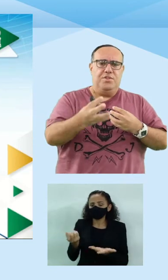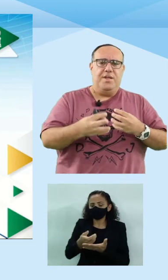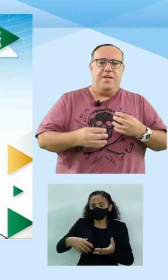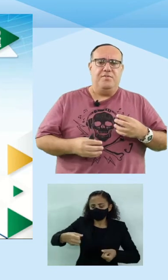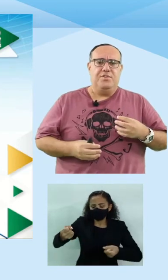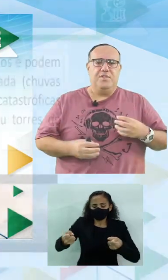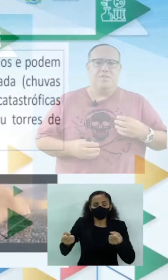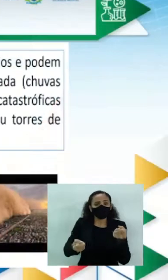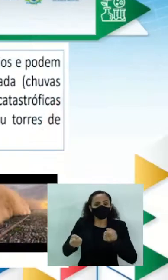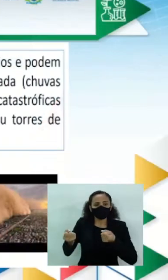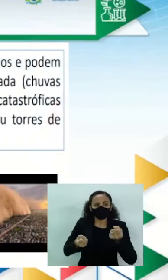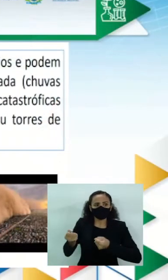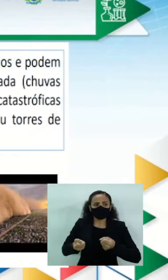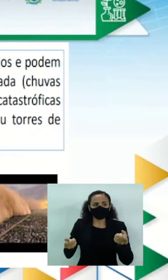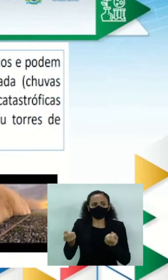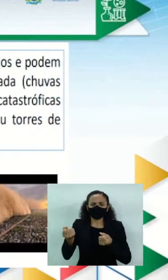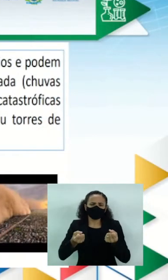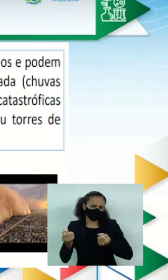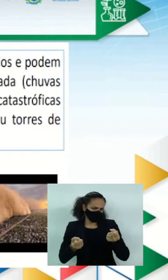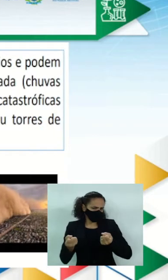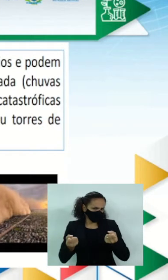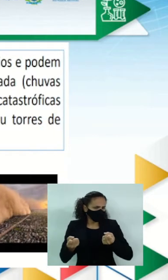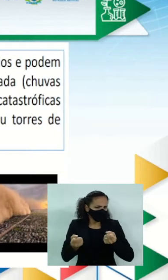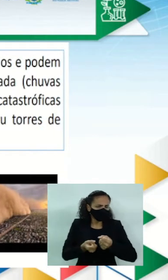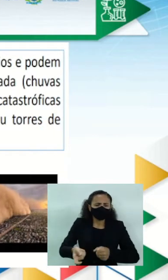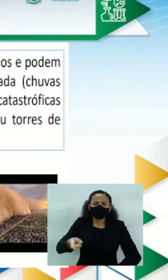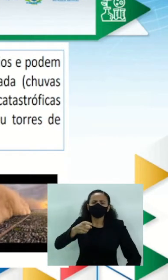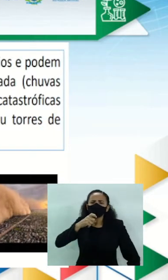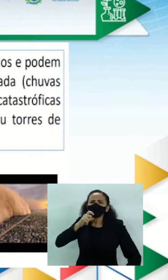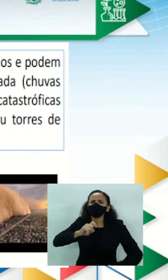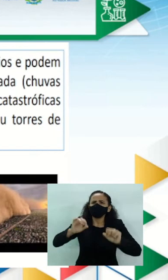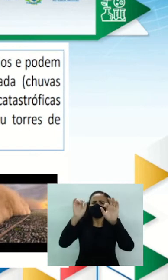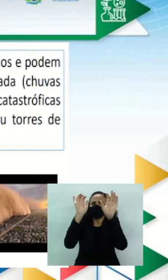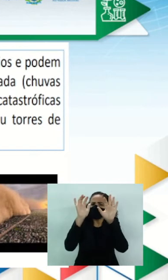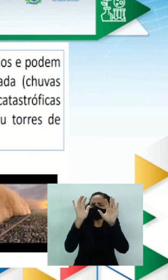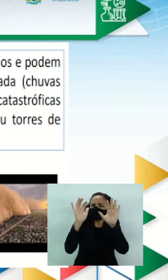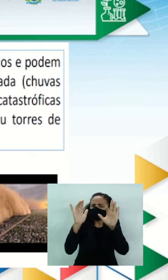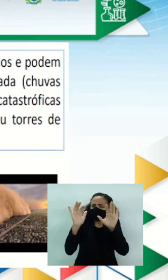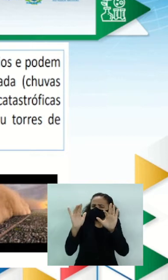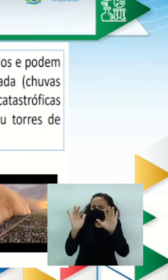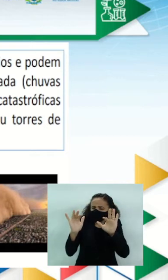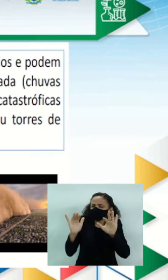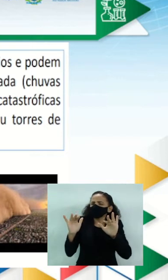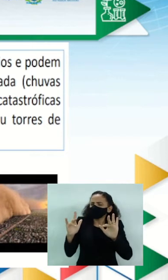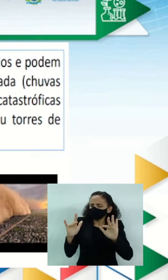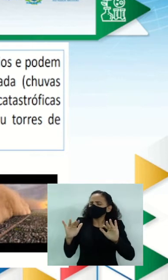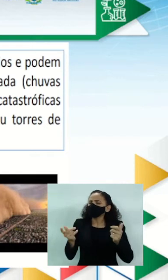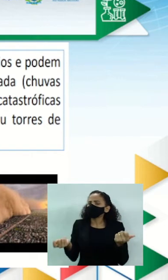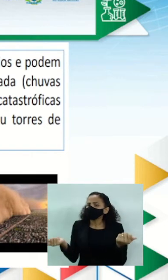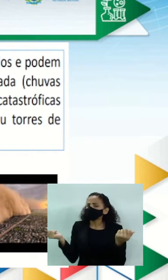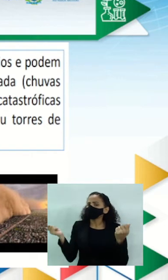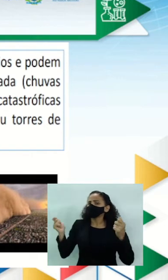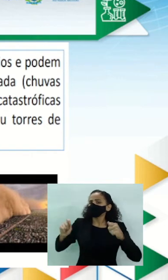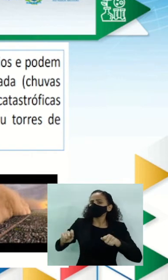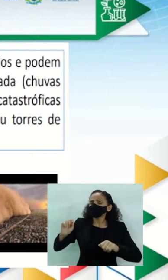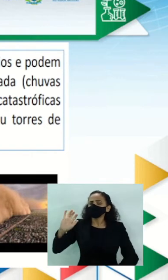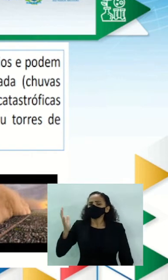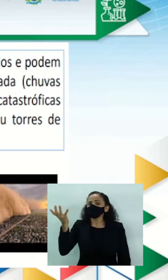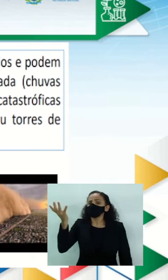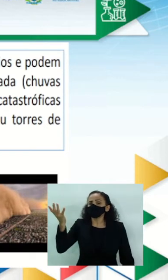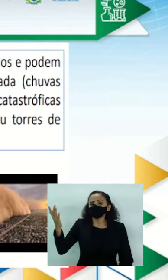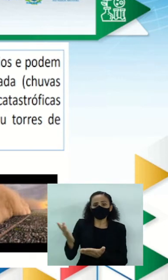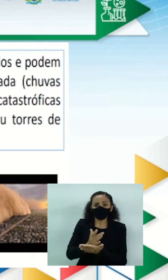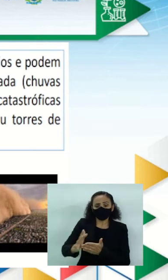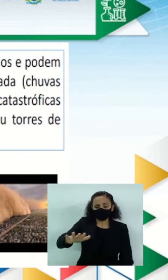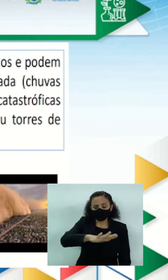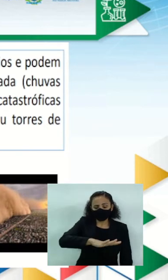cobertos de neves, tá certo? A caída de granizos, tá certo? E que podem acontecer isso em algumas regiões do